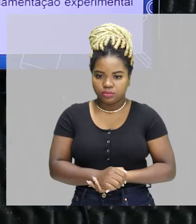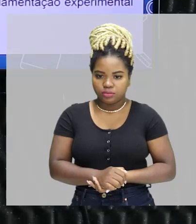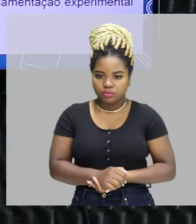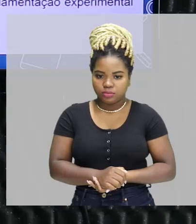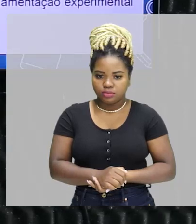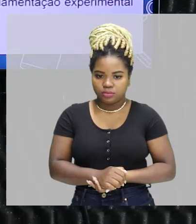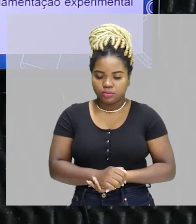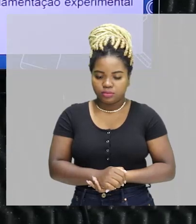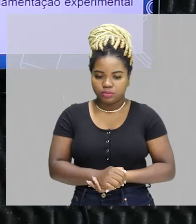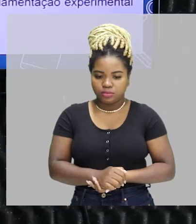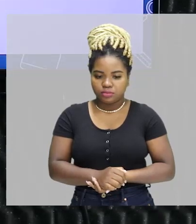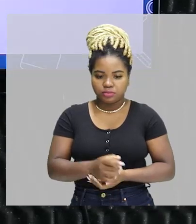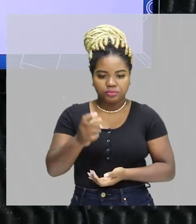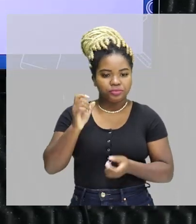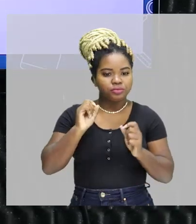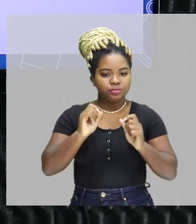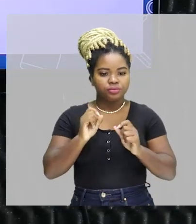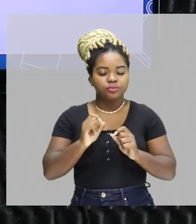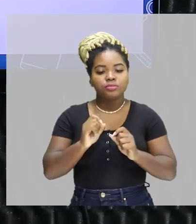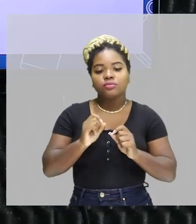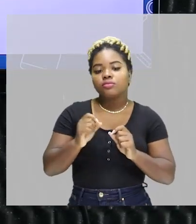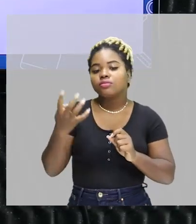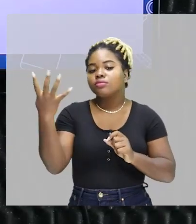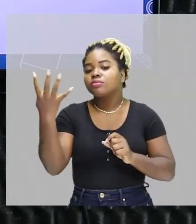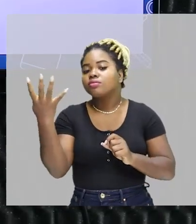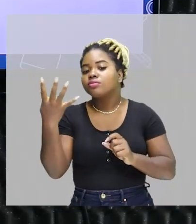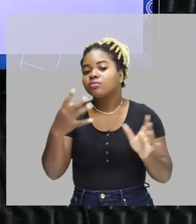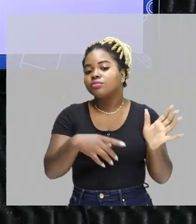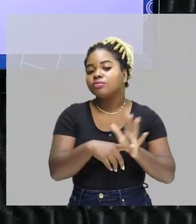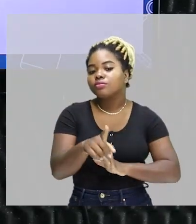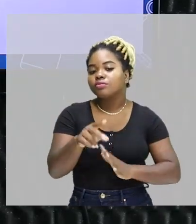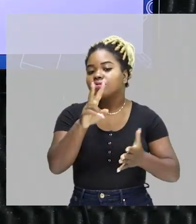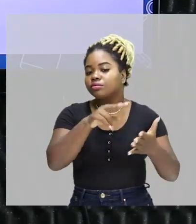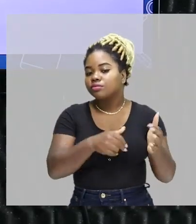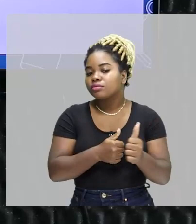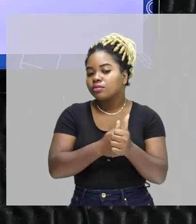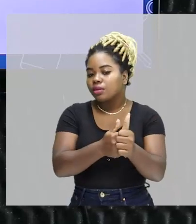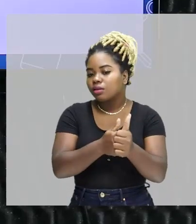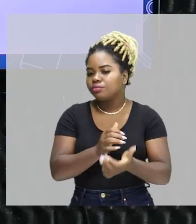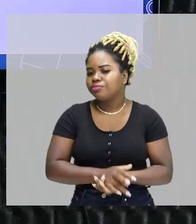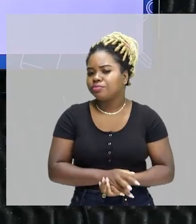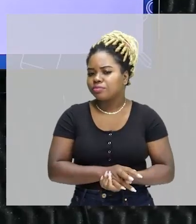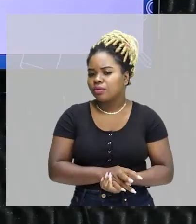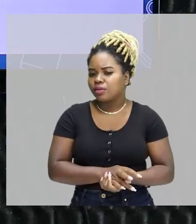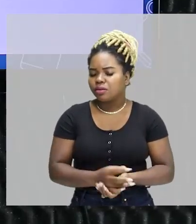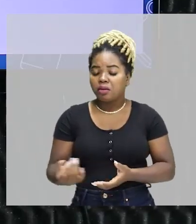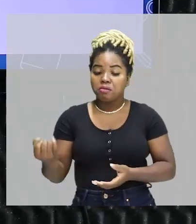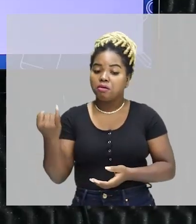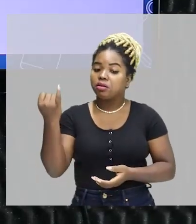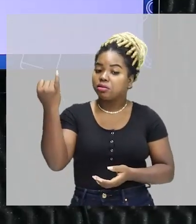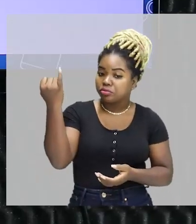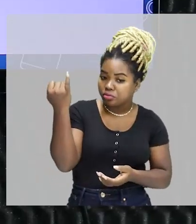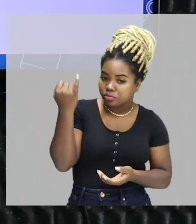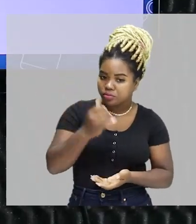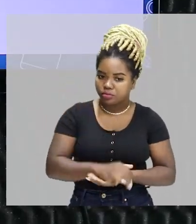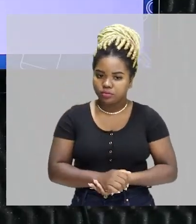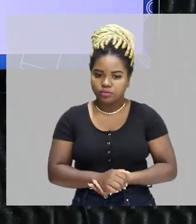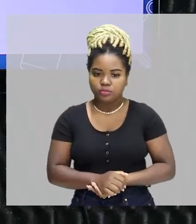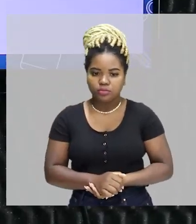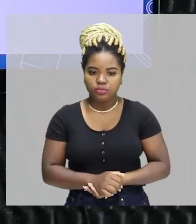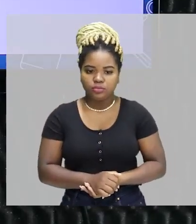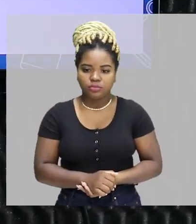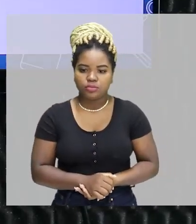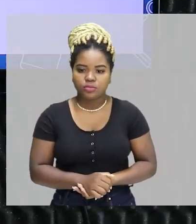Para a gente poder pensar sobre isso. Na quarta questão, nós temos uma questão importante, porque é